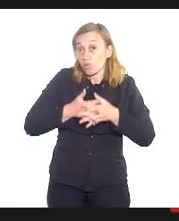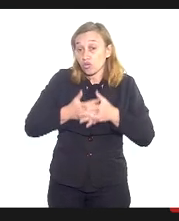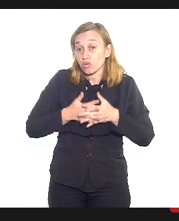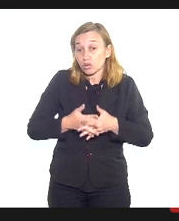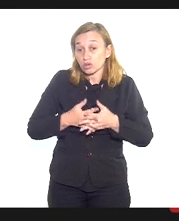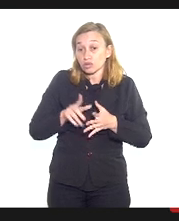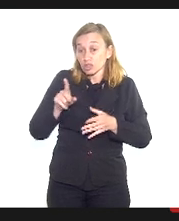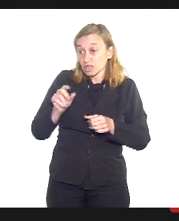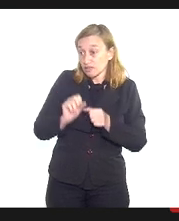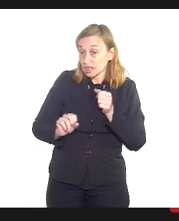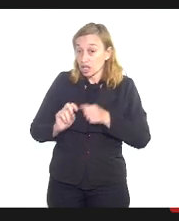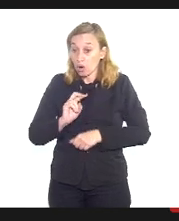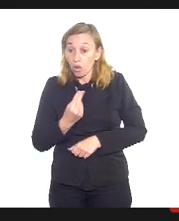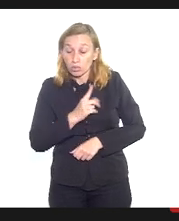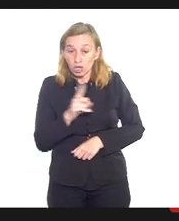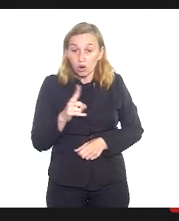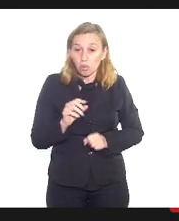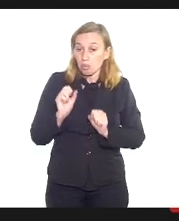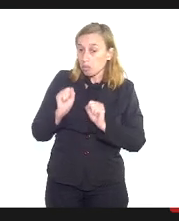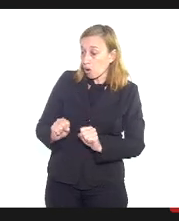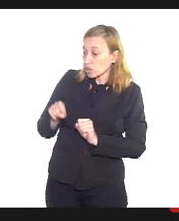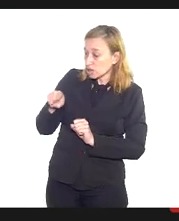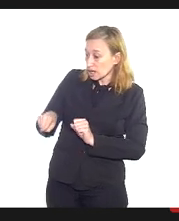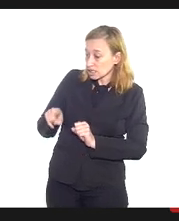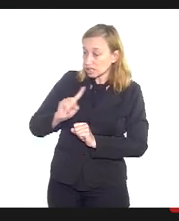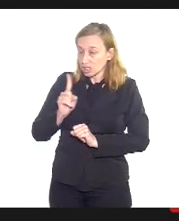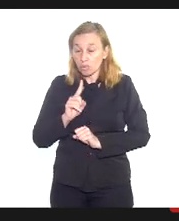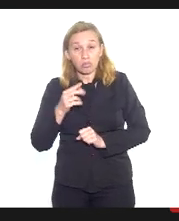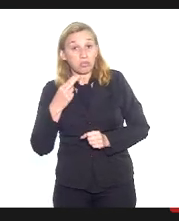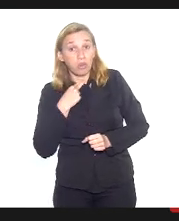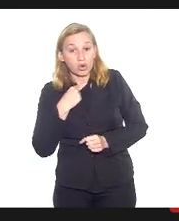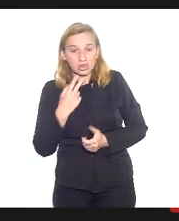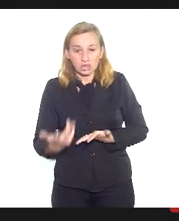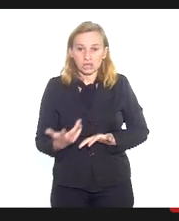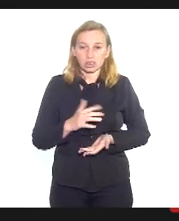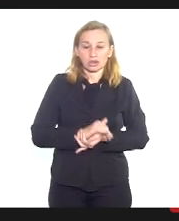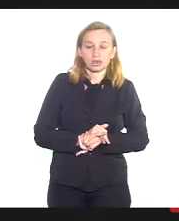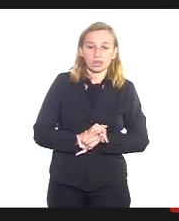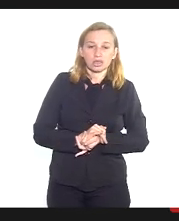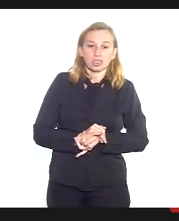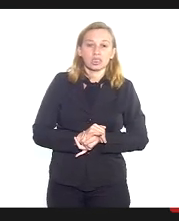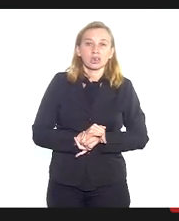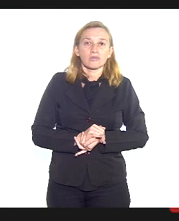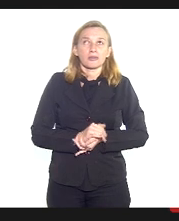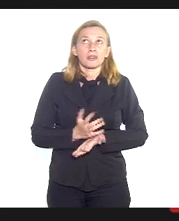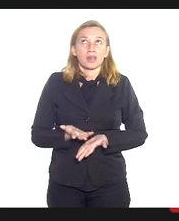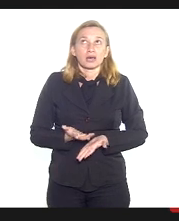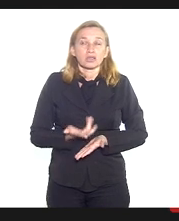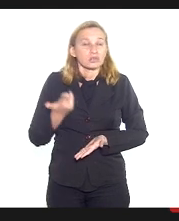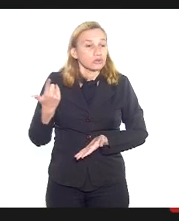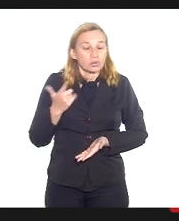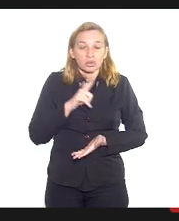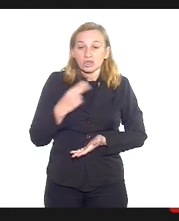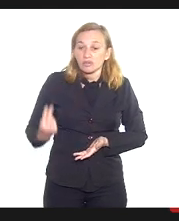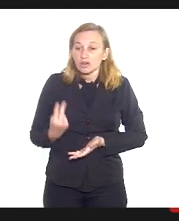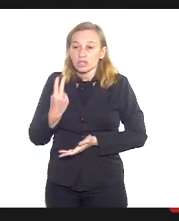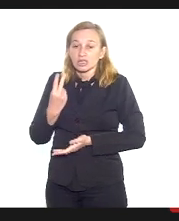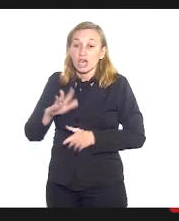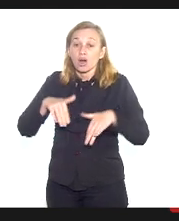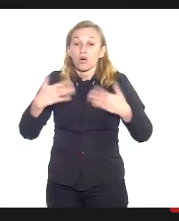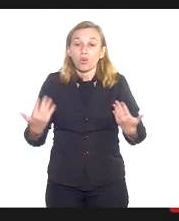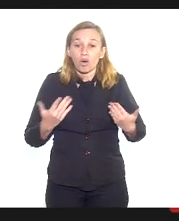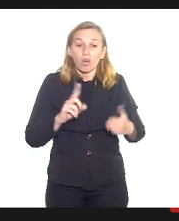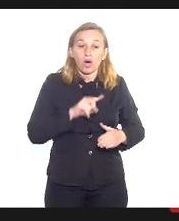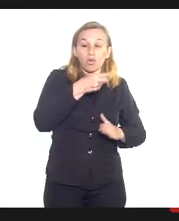caracterizar, ó, não pode essa, quando, se você caracteriza a tese jurídica, você não consegue vamos dizer assim, valorar exatamente qual seria da